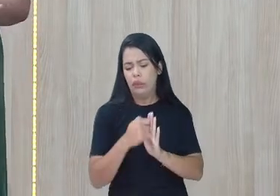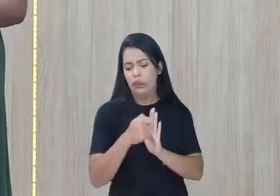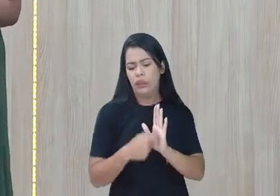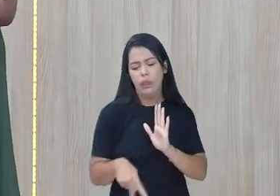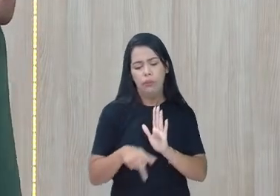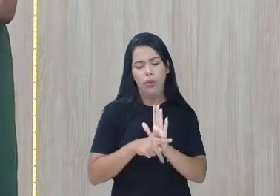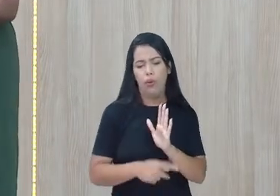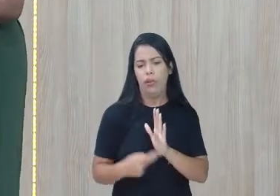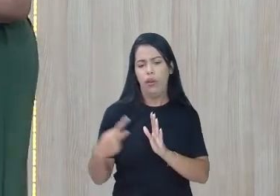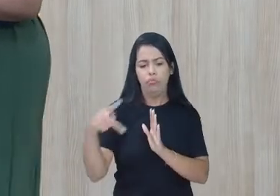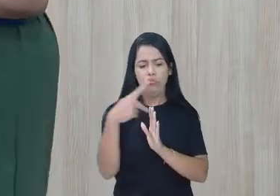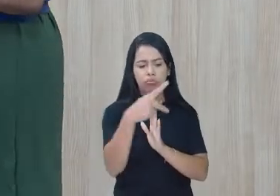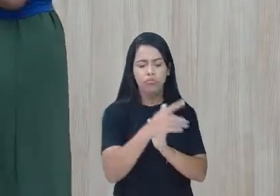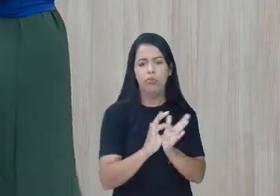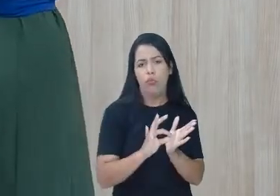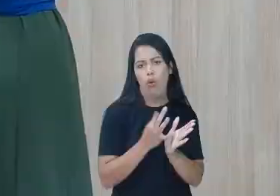certo?